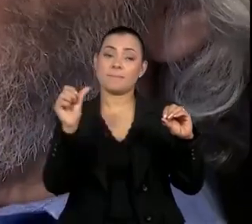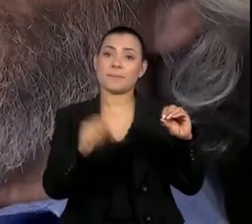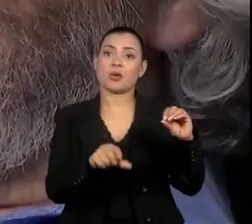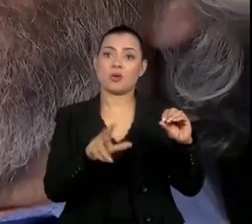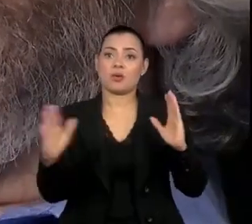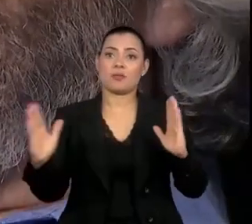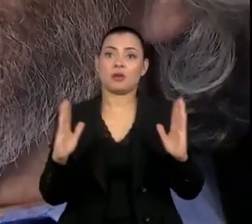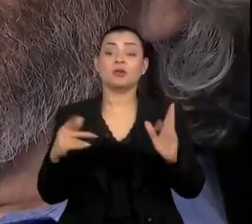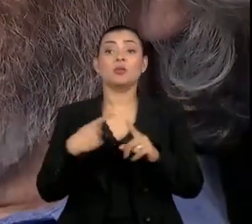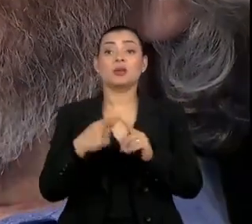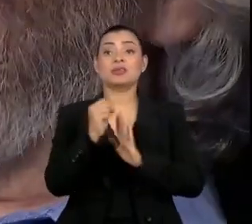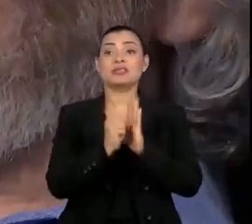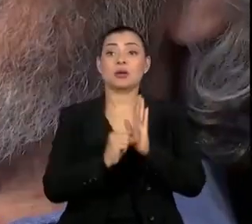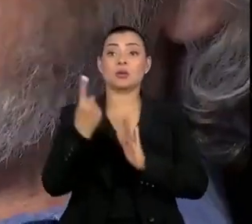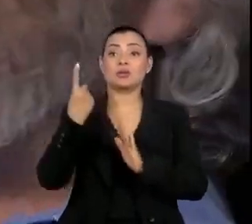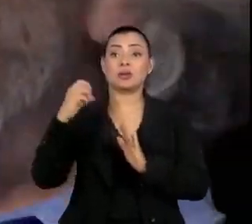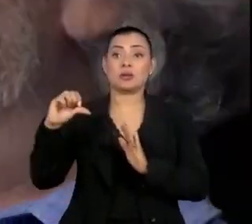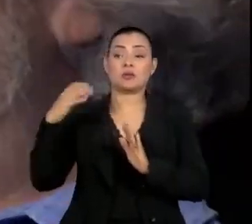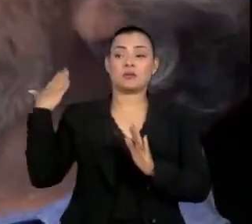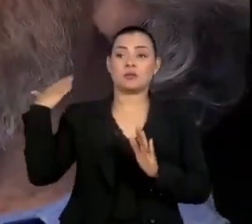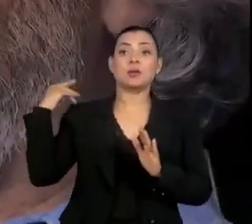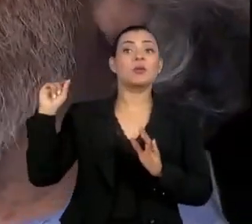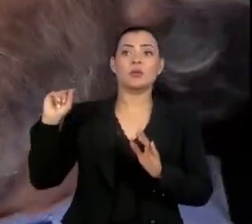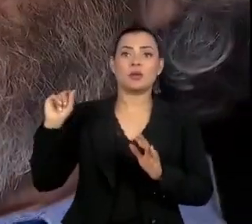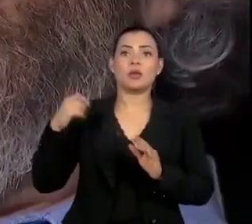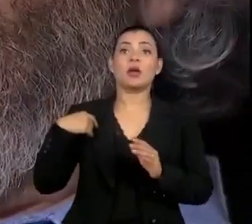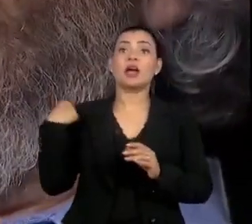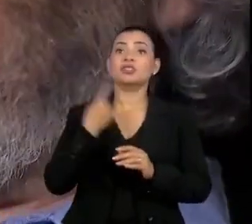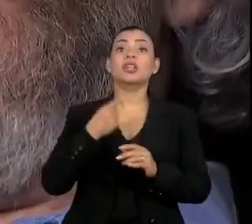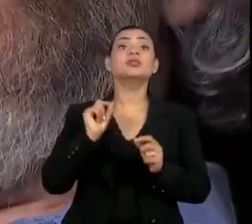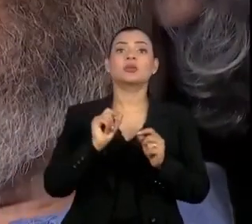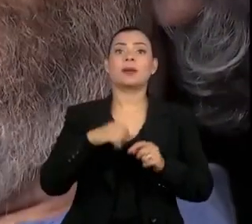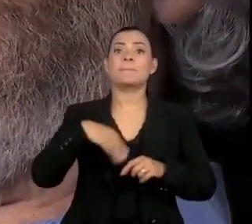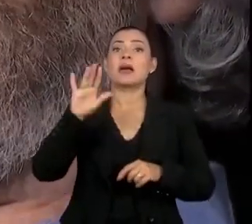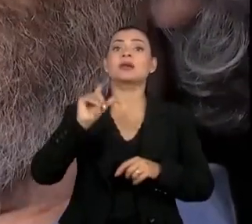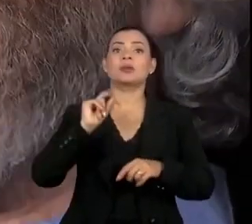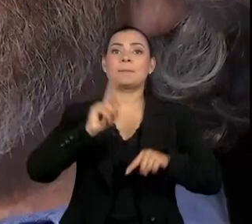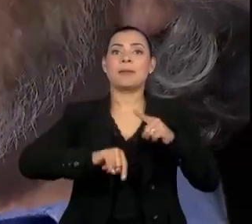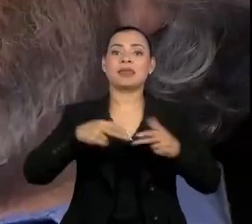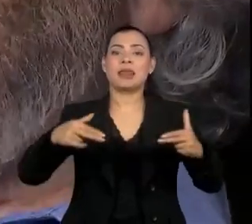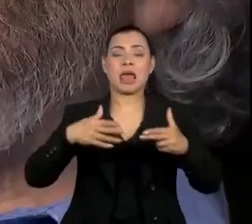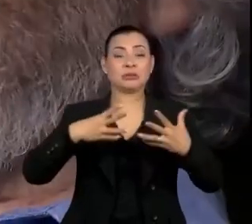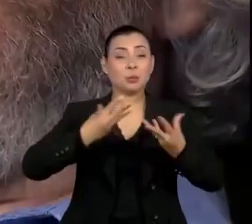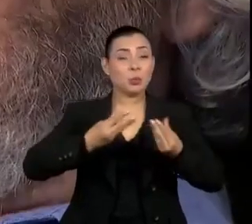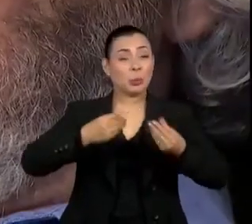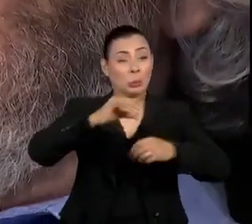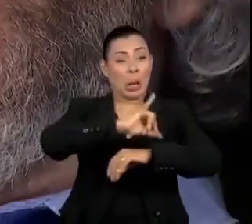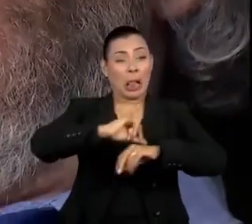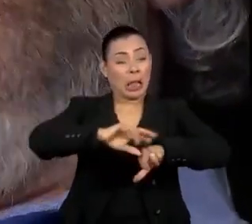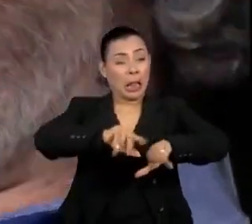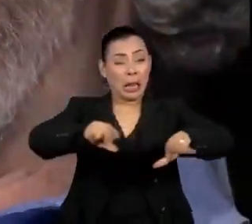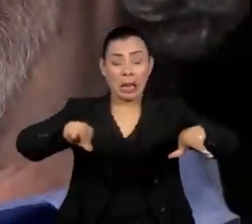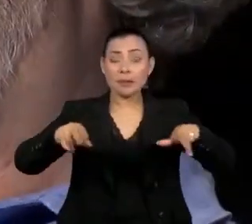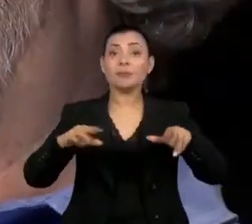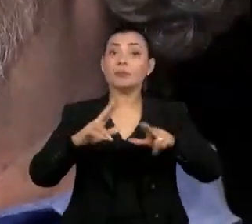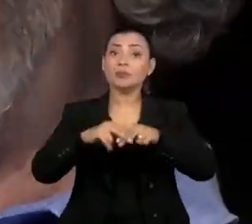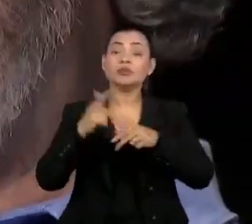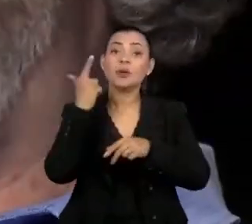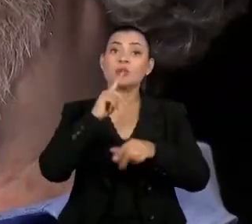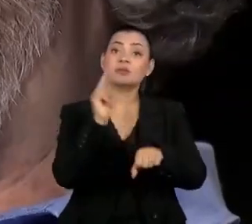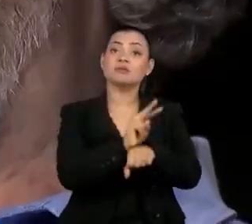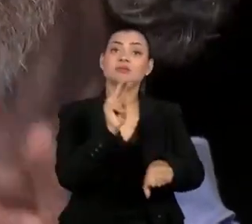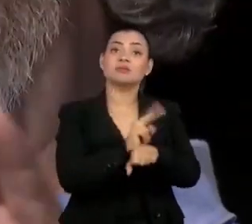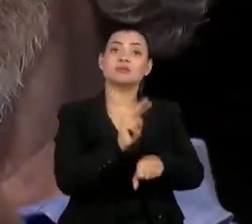XIX, nós passamos a produzir muito mais coisas, muito mais artefatos. E para isso conseguir ser produzido, a